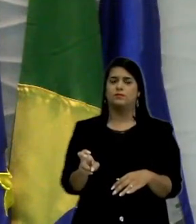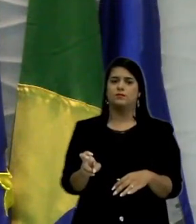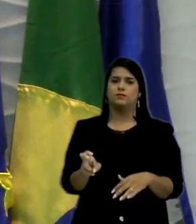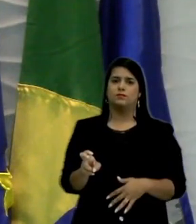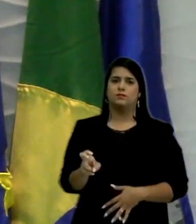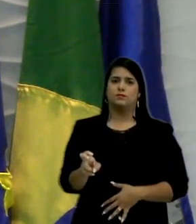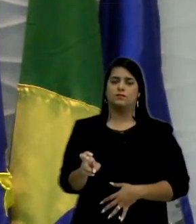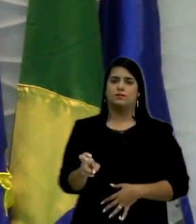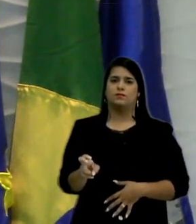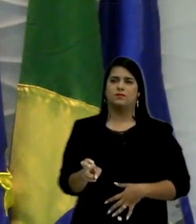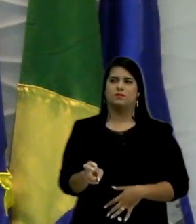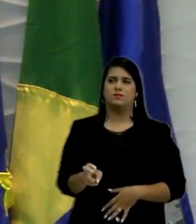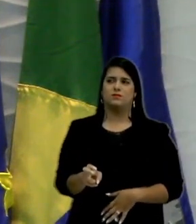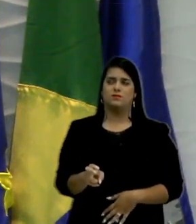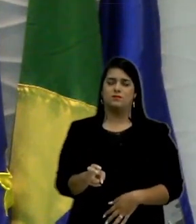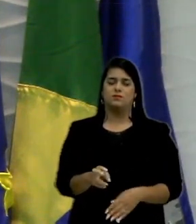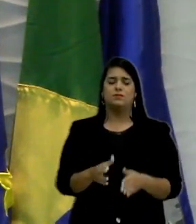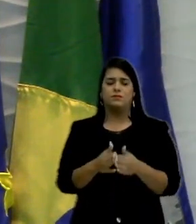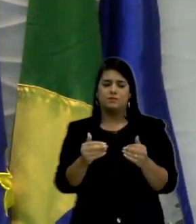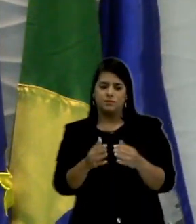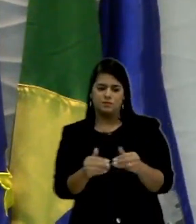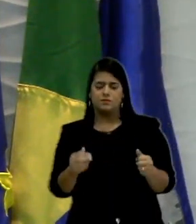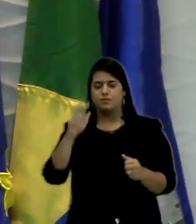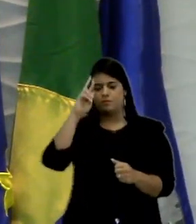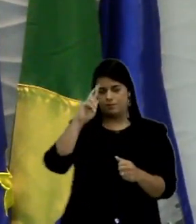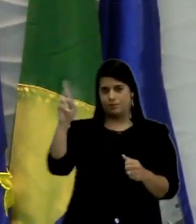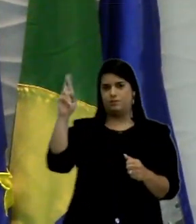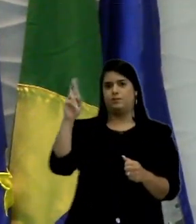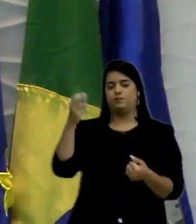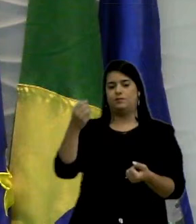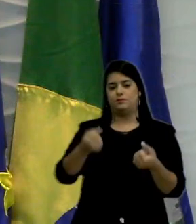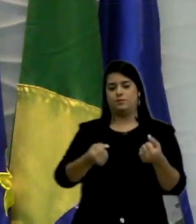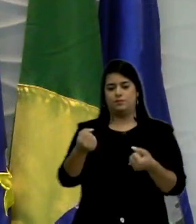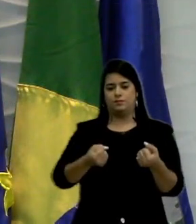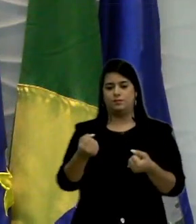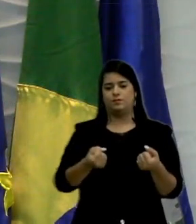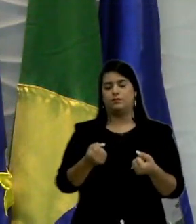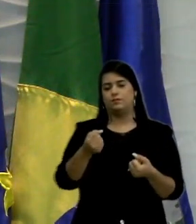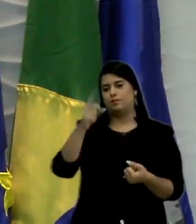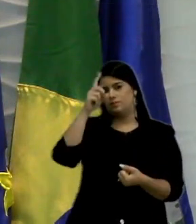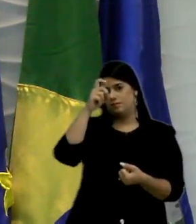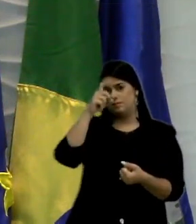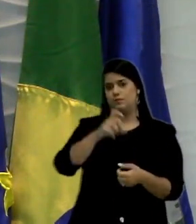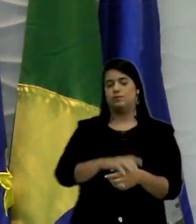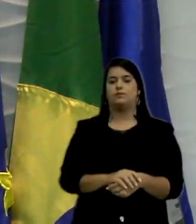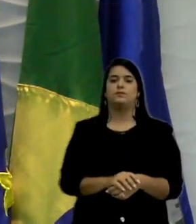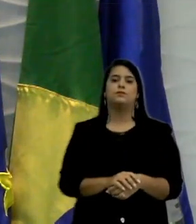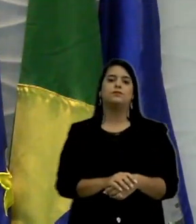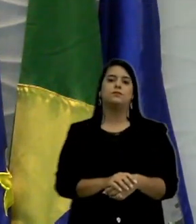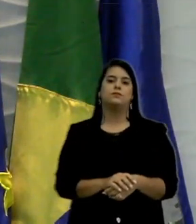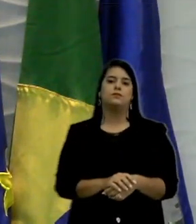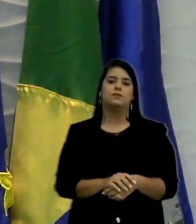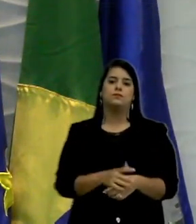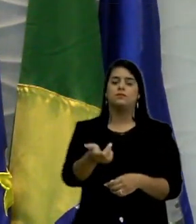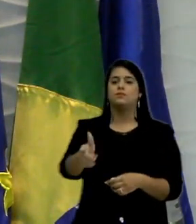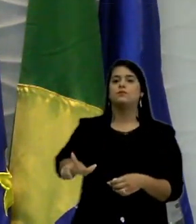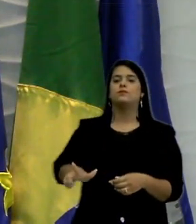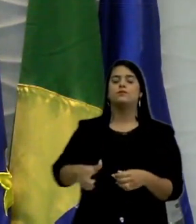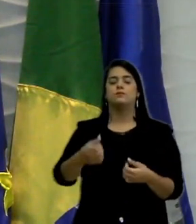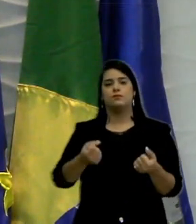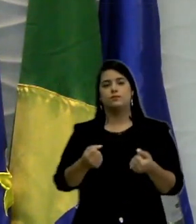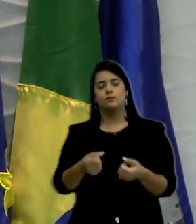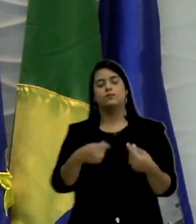o chefe de transporte do hospital por busca de alta, fora os que a gente vai buscar nos nossos próprios veículos. Então, é